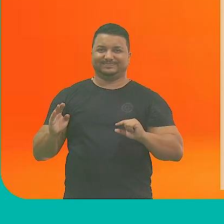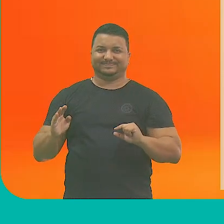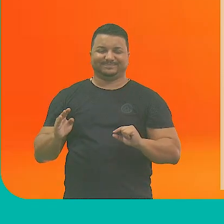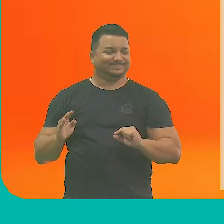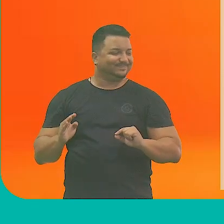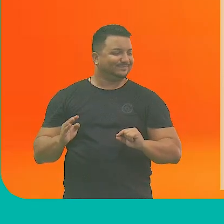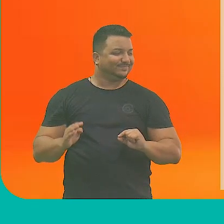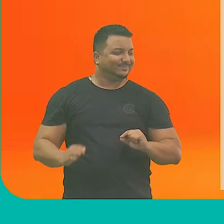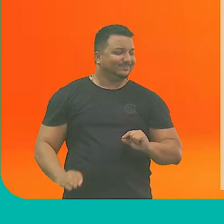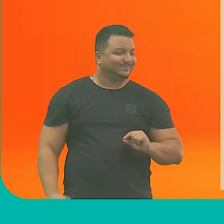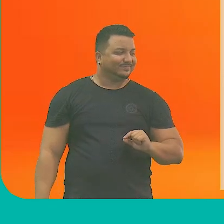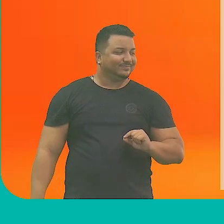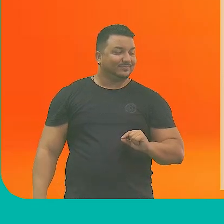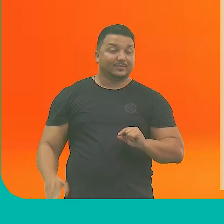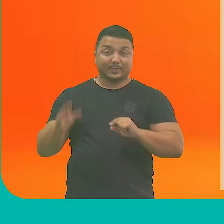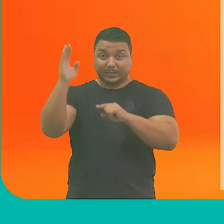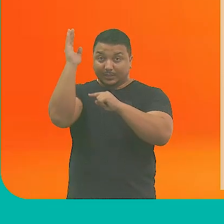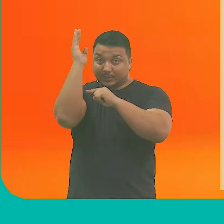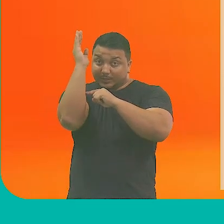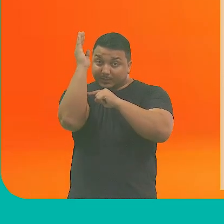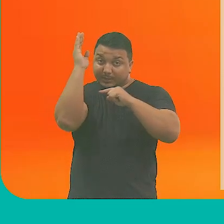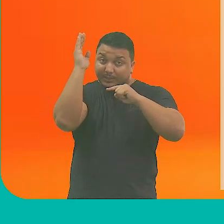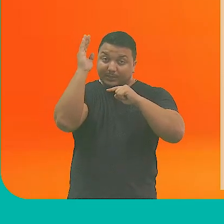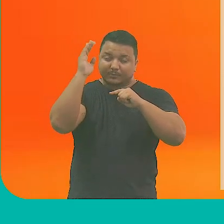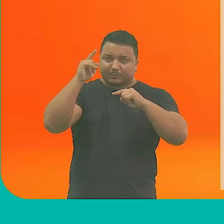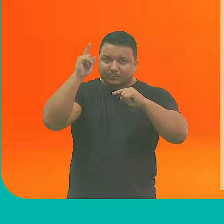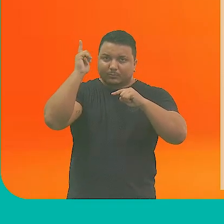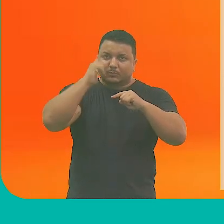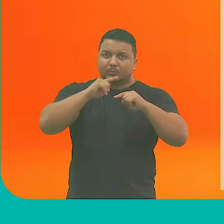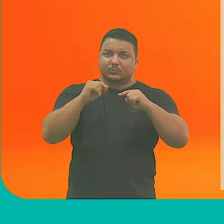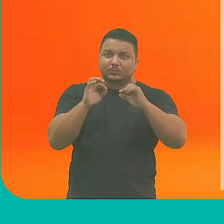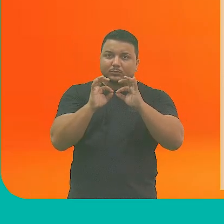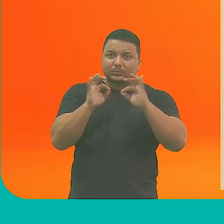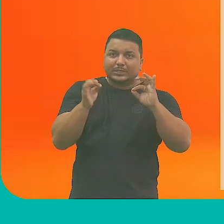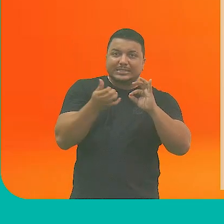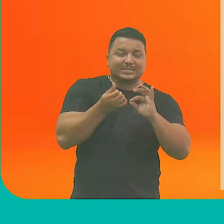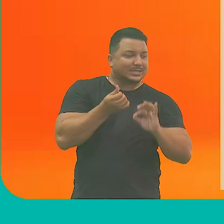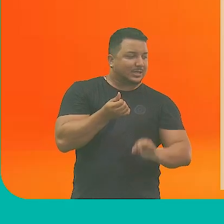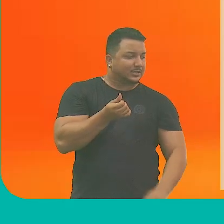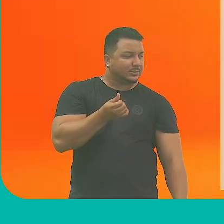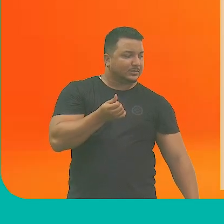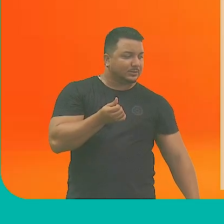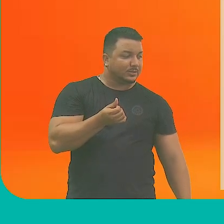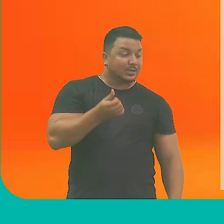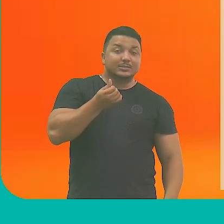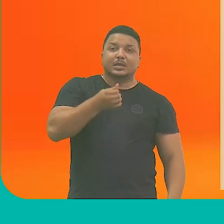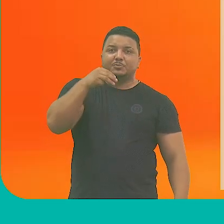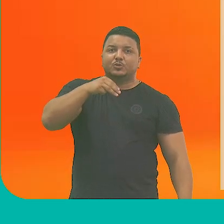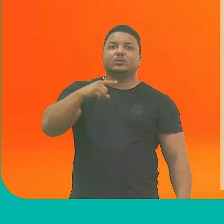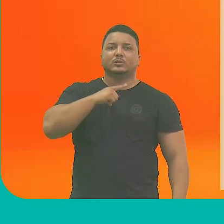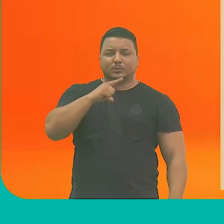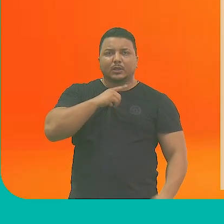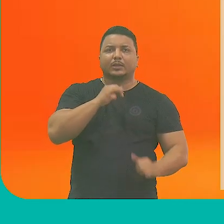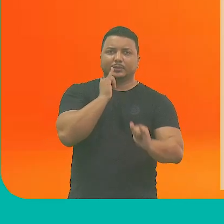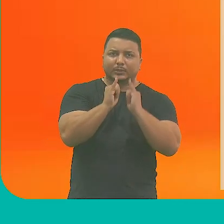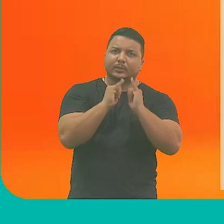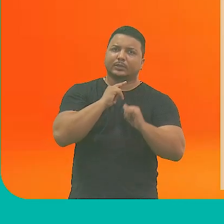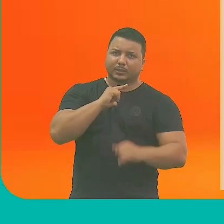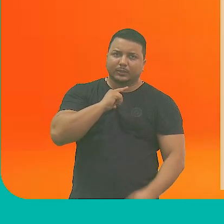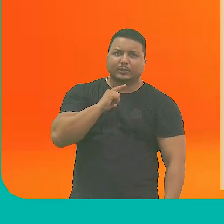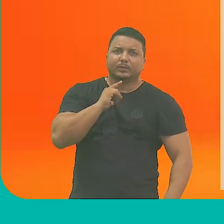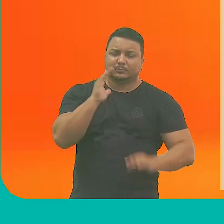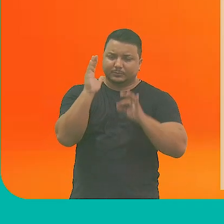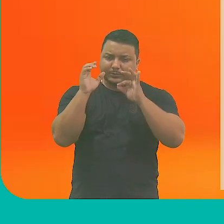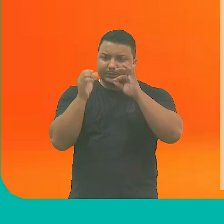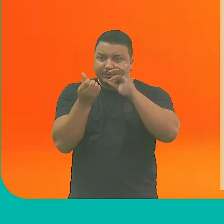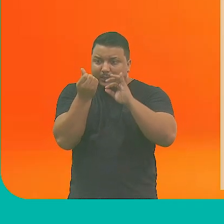começa a diminuir. Aí ele tem uma queda e chega no 6, não é? No 6 tem sinal, concorda? De